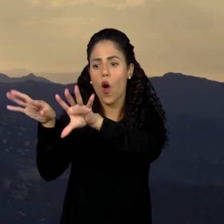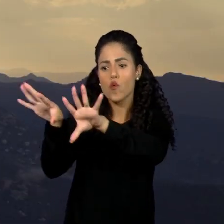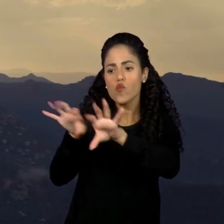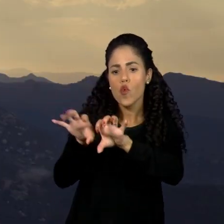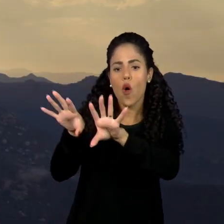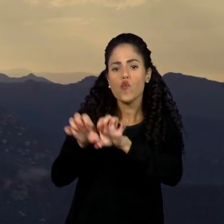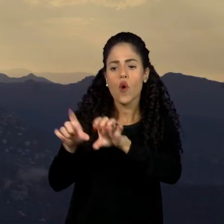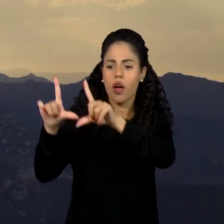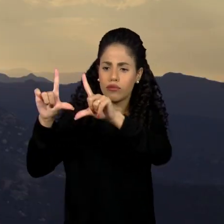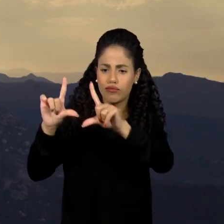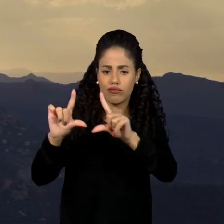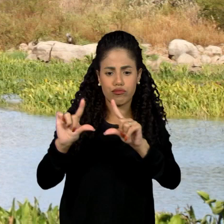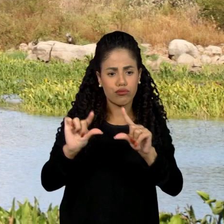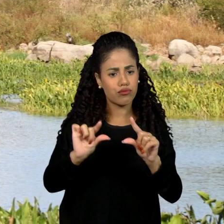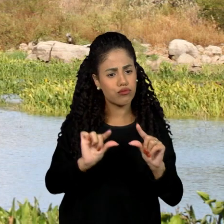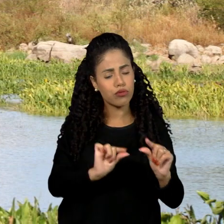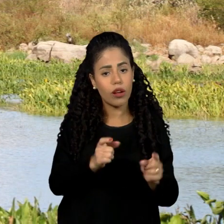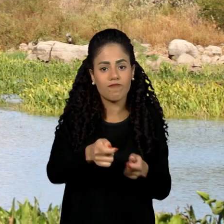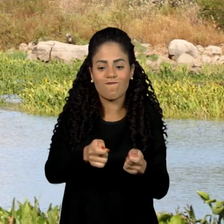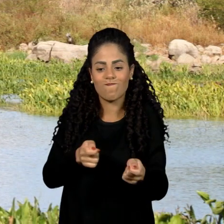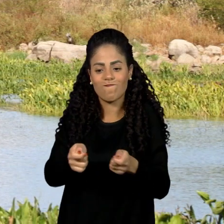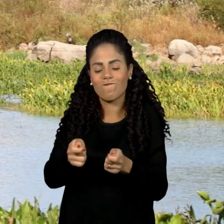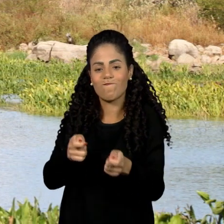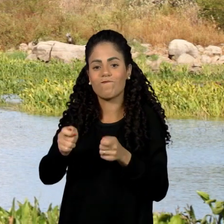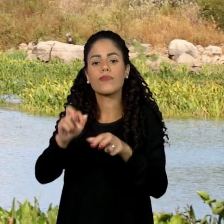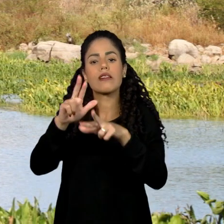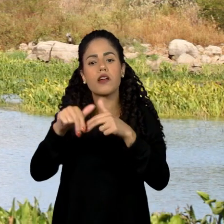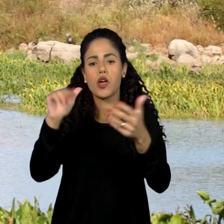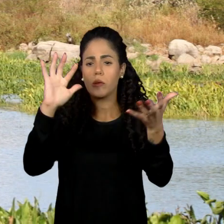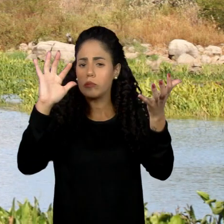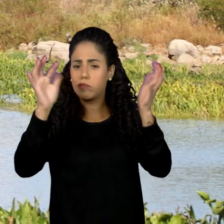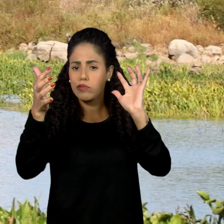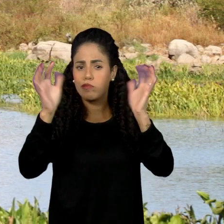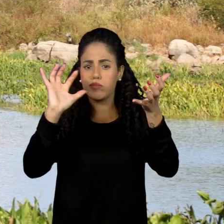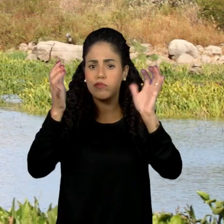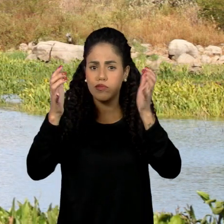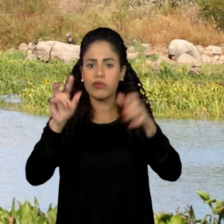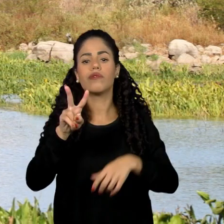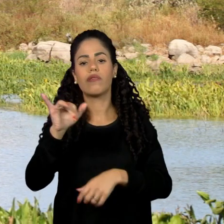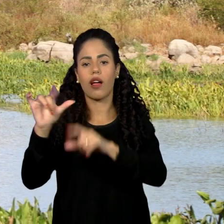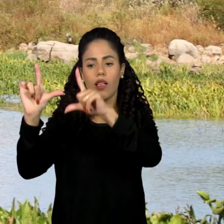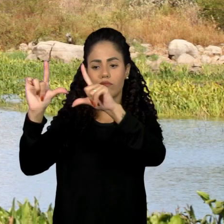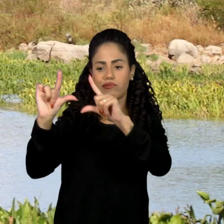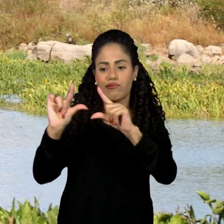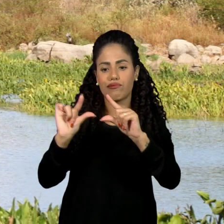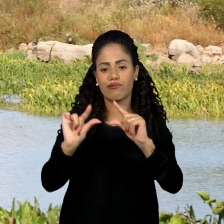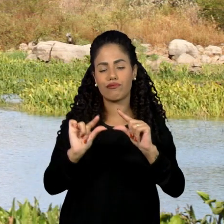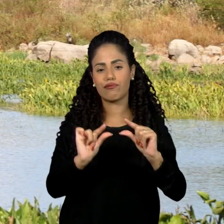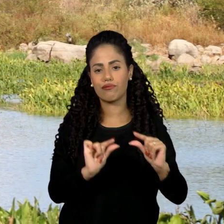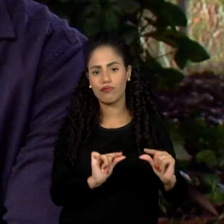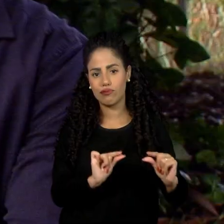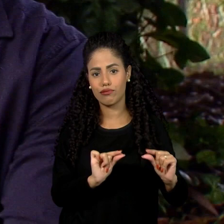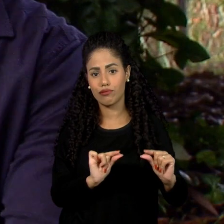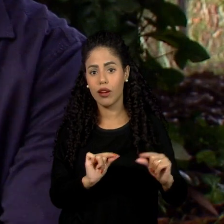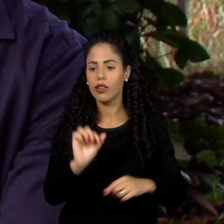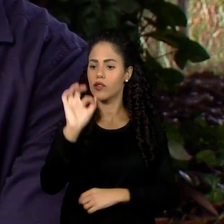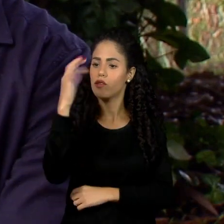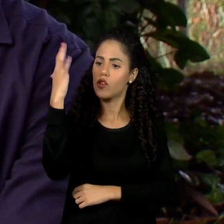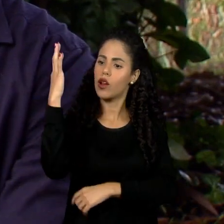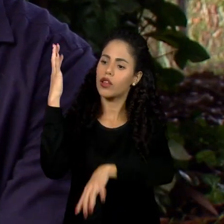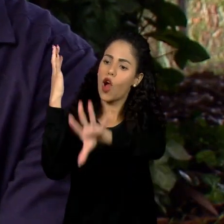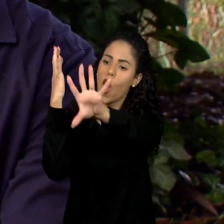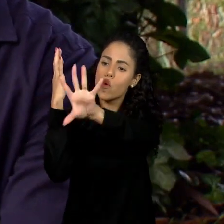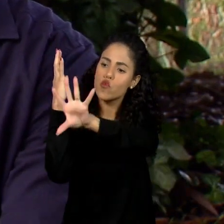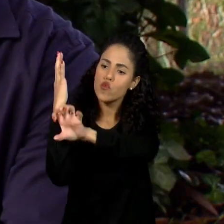que é fundamental para tentar controlar as alterações climáticas, deve diminuir. O sequestro de carbono é a